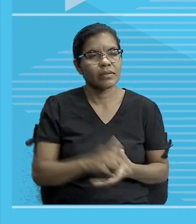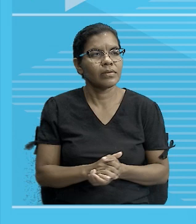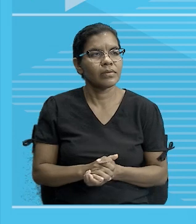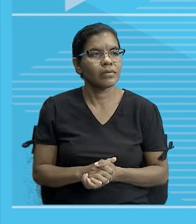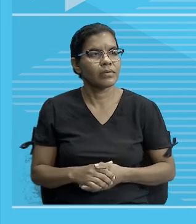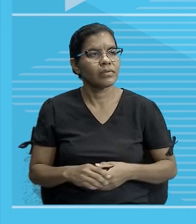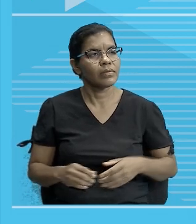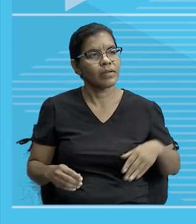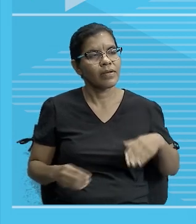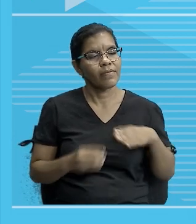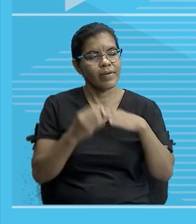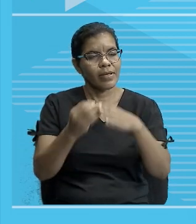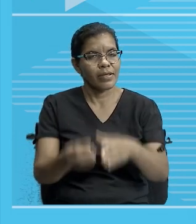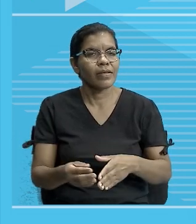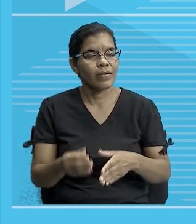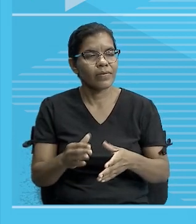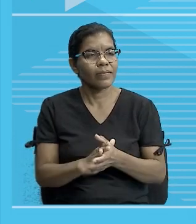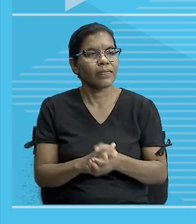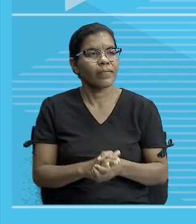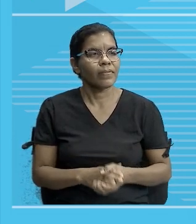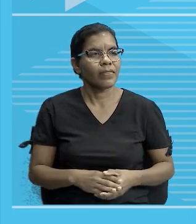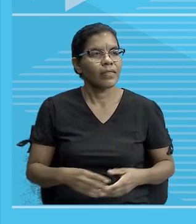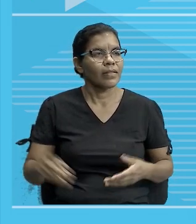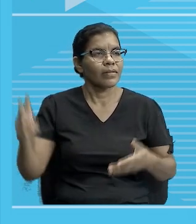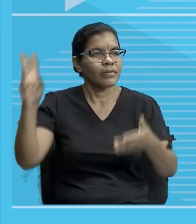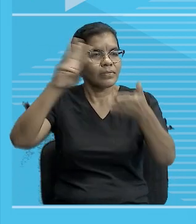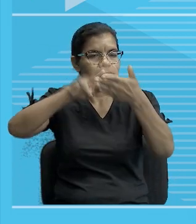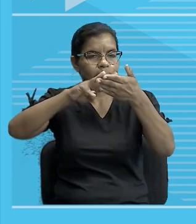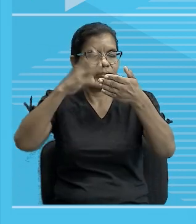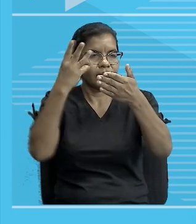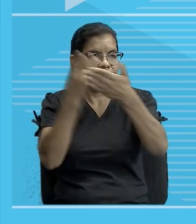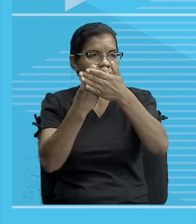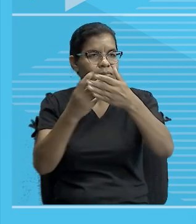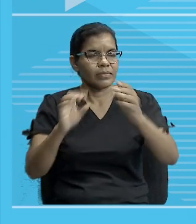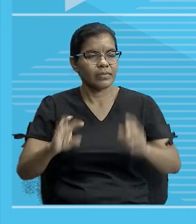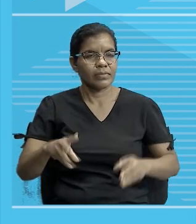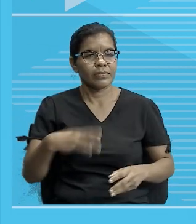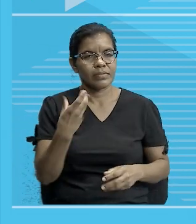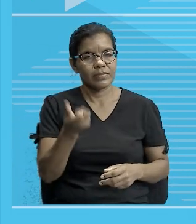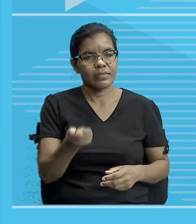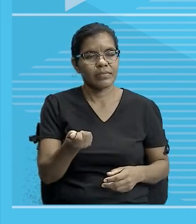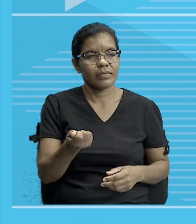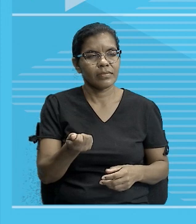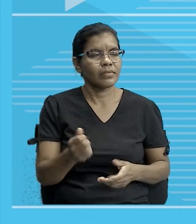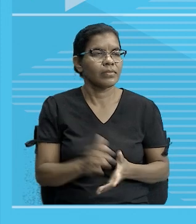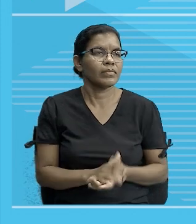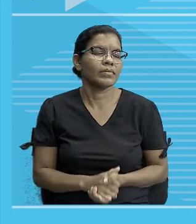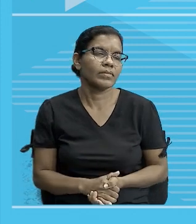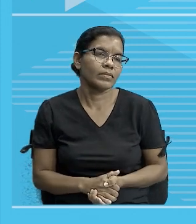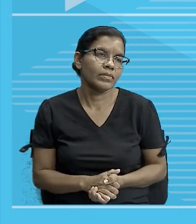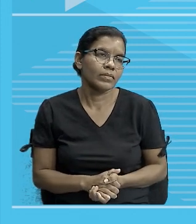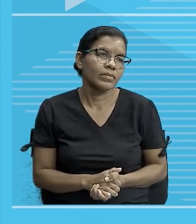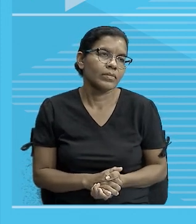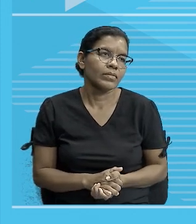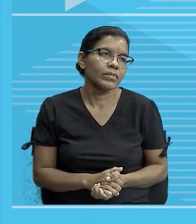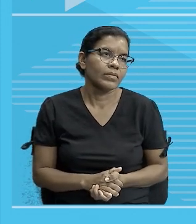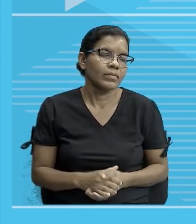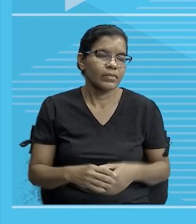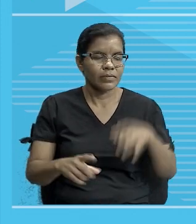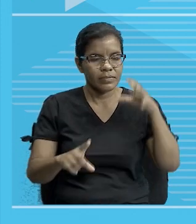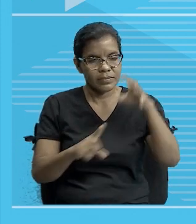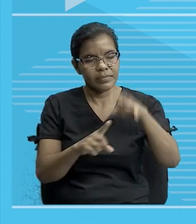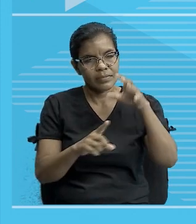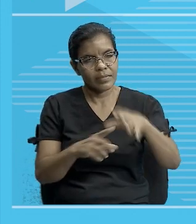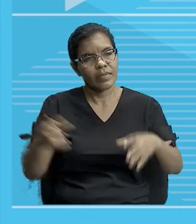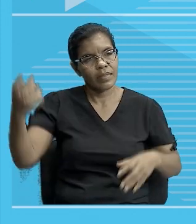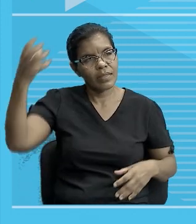invadiu a prisão. A prisão era um símbolo. Era um símbolo dos críticos do